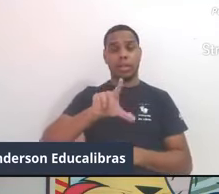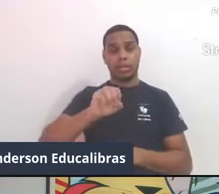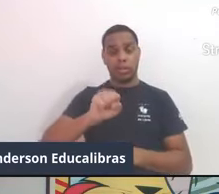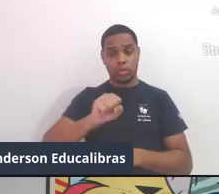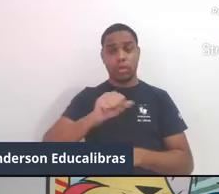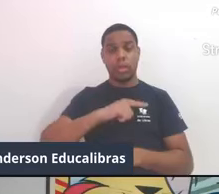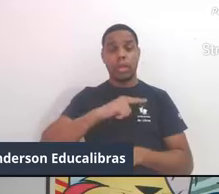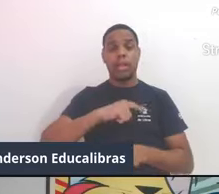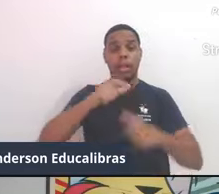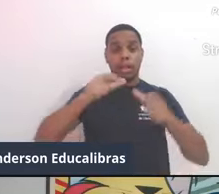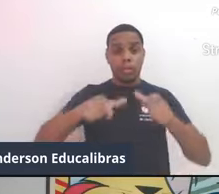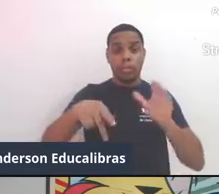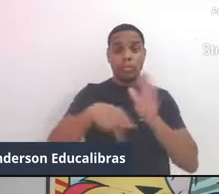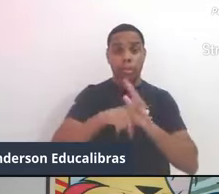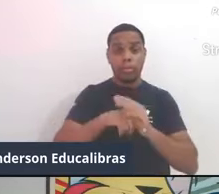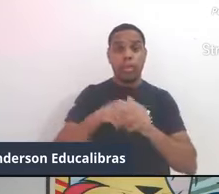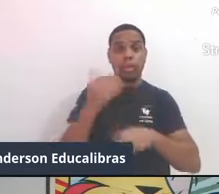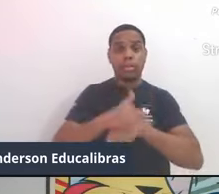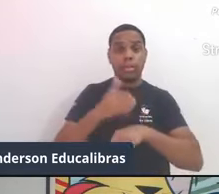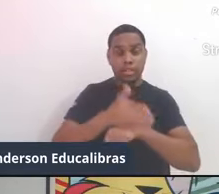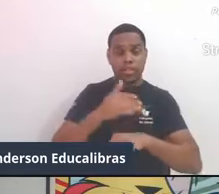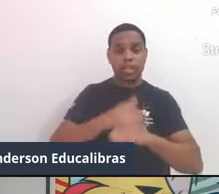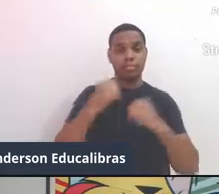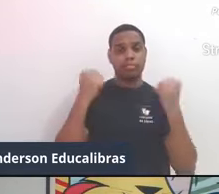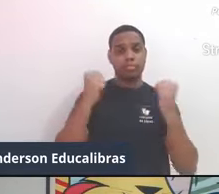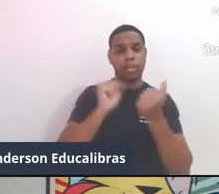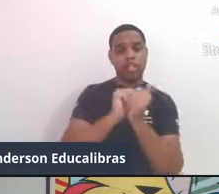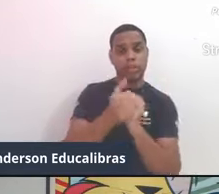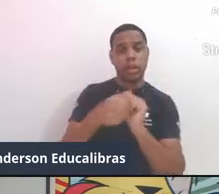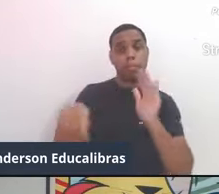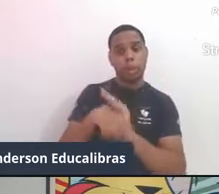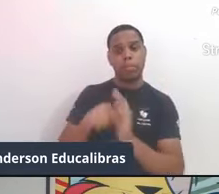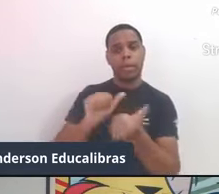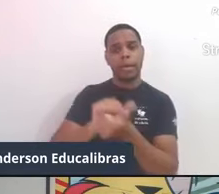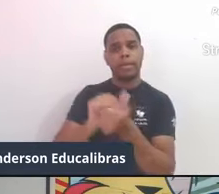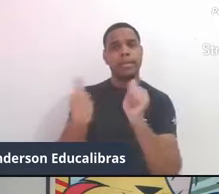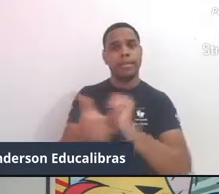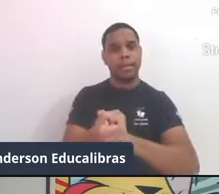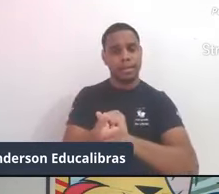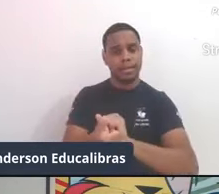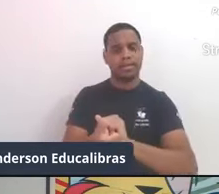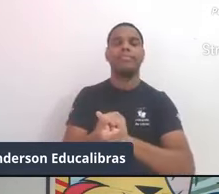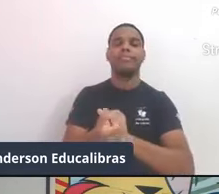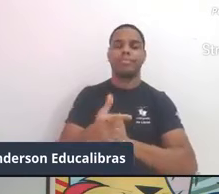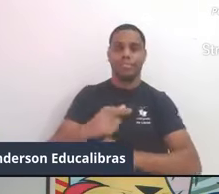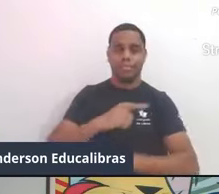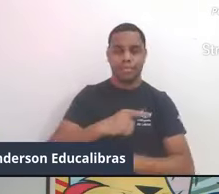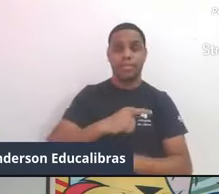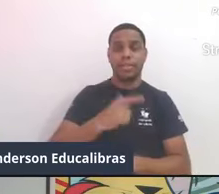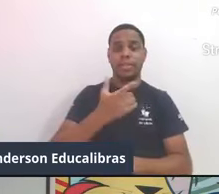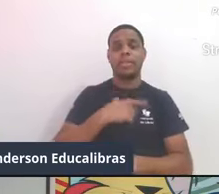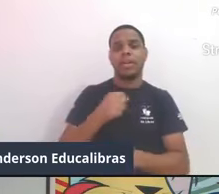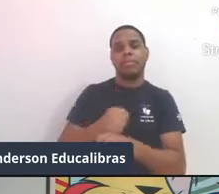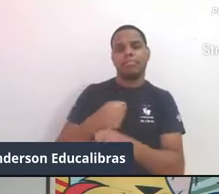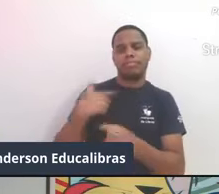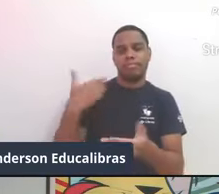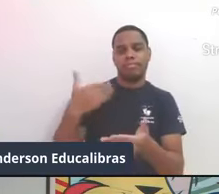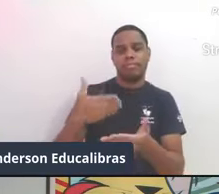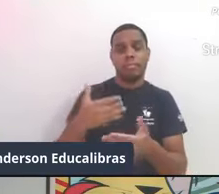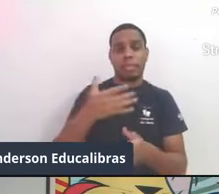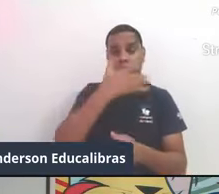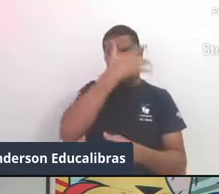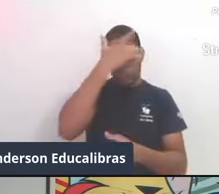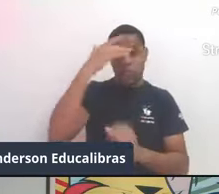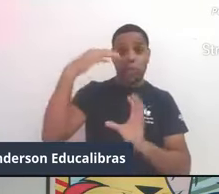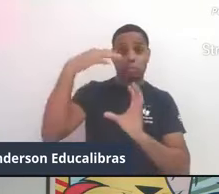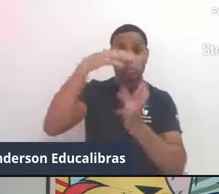atividades físicas adaptadas, né? Que já funciona há muito tempo com especialistas provenientes de várias partes